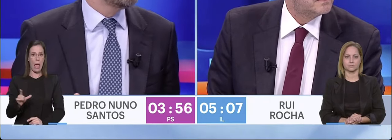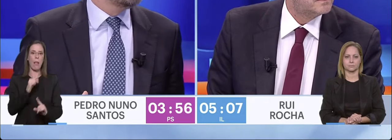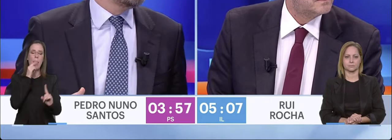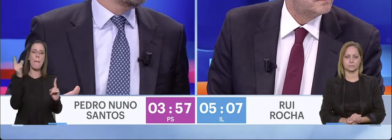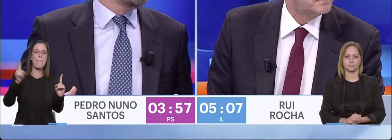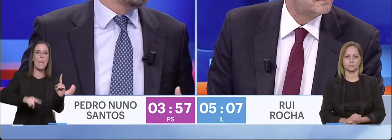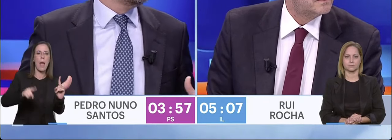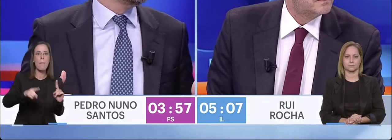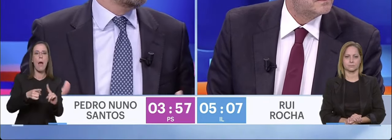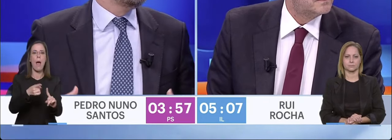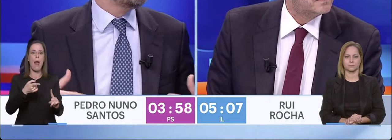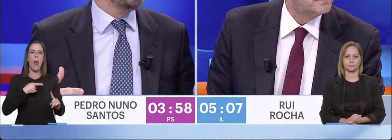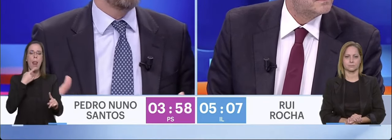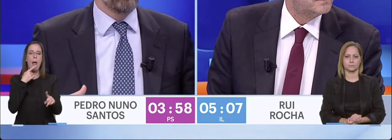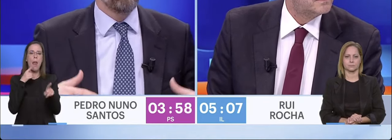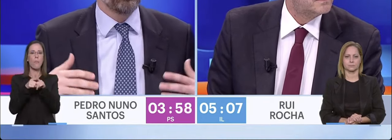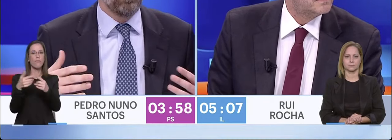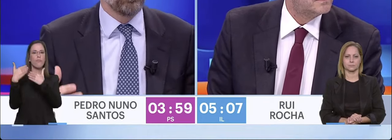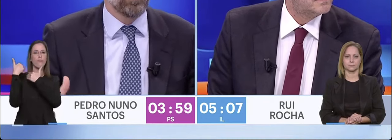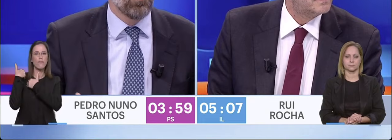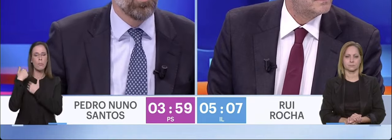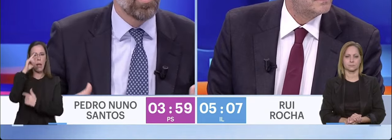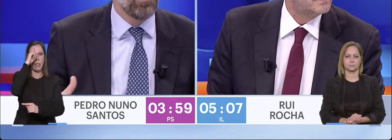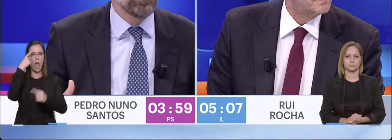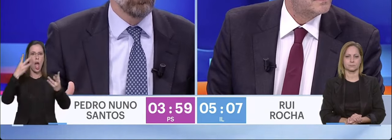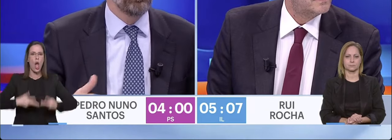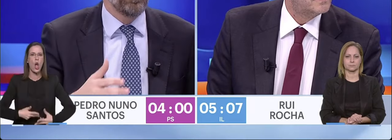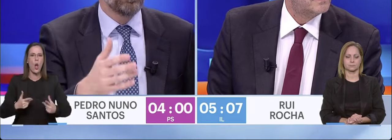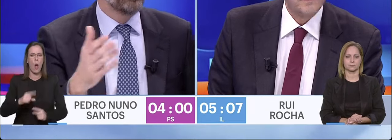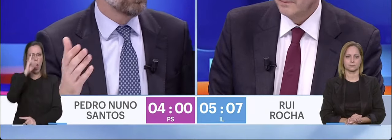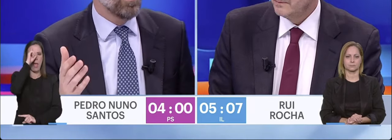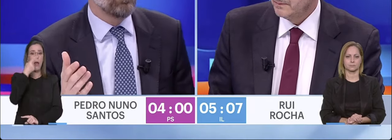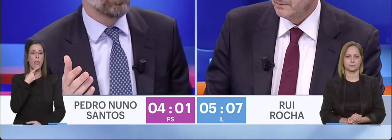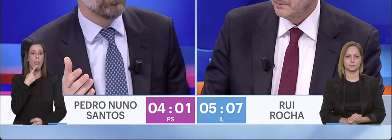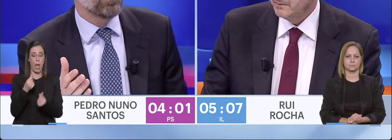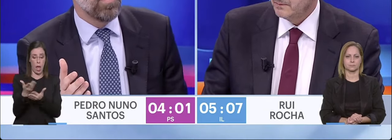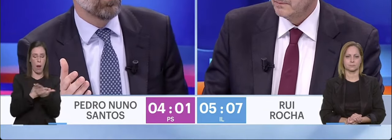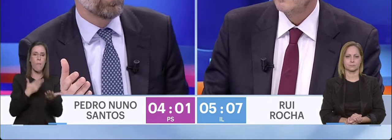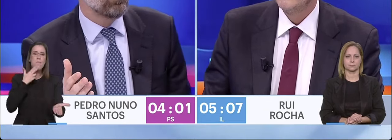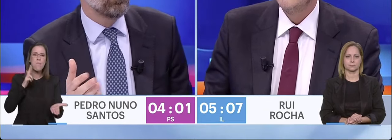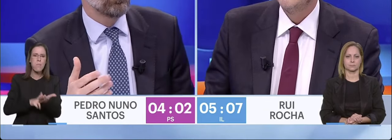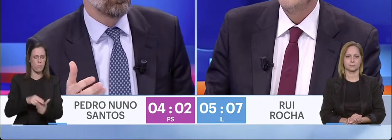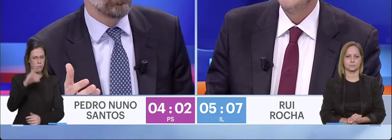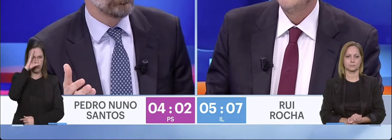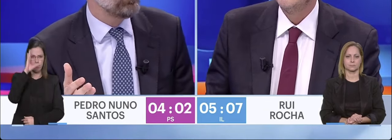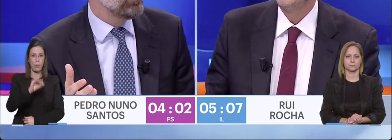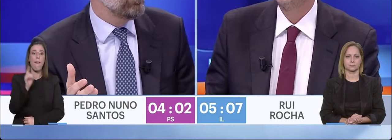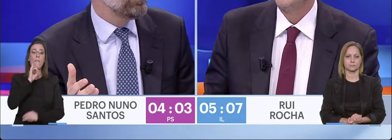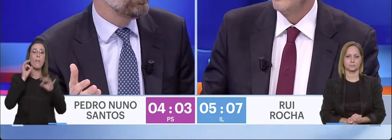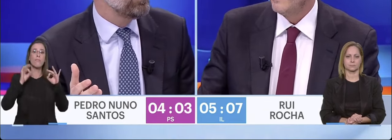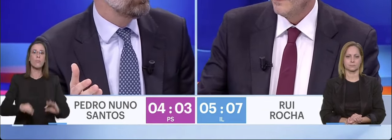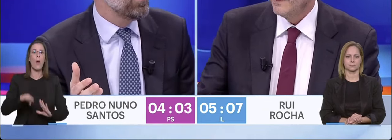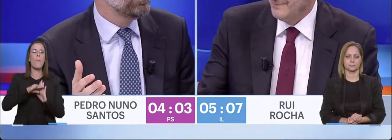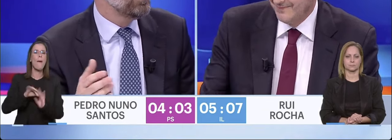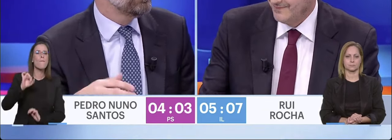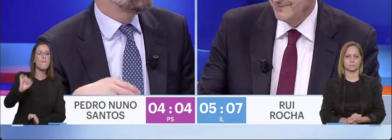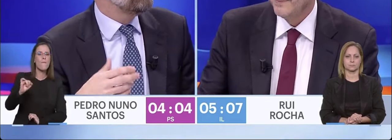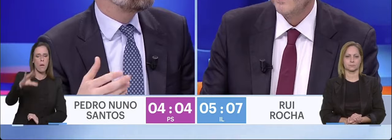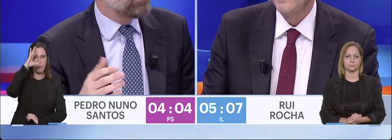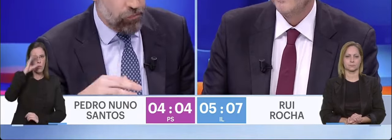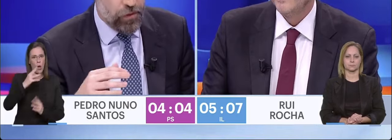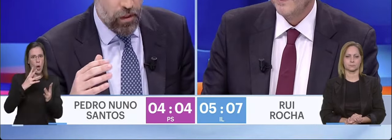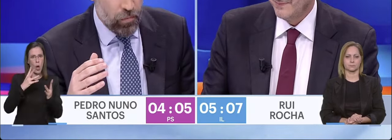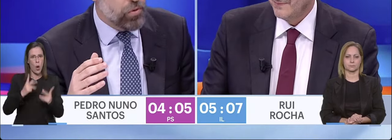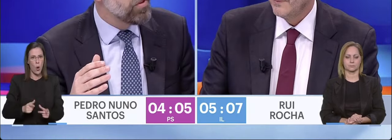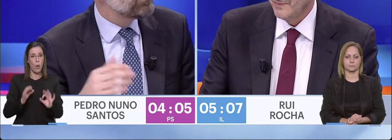tantas vezes quer-se apresentar como responsável sabe fazer contas sabe de Economia claramente não sabe quanto é que custa o seu próprio programa eleitoral fe